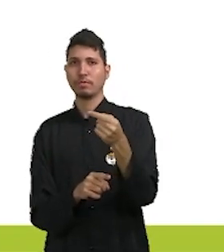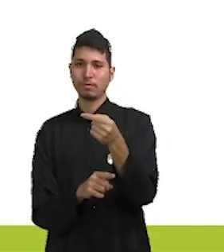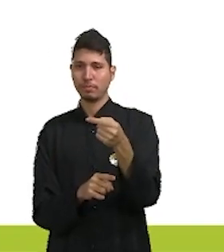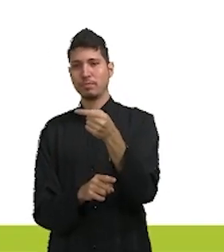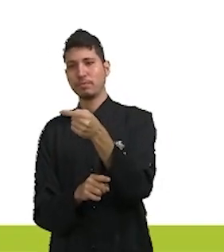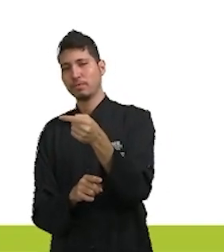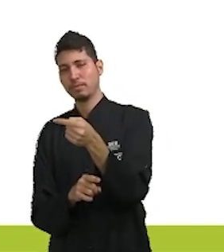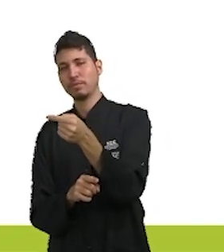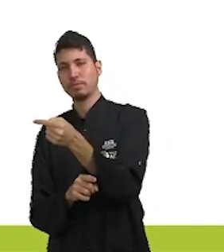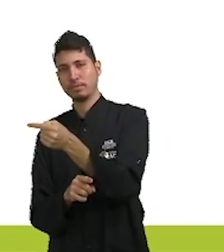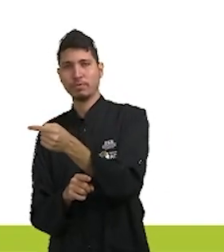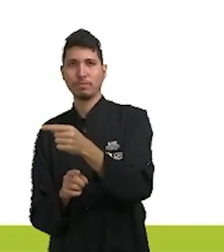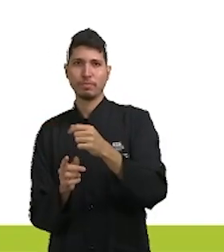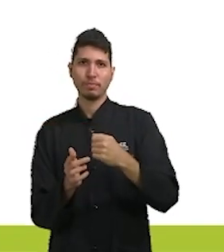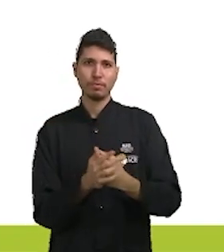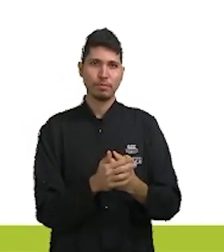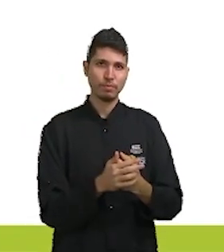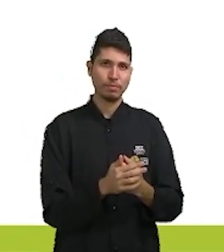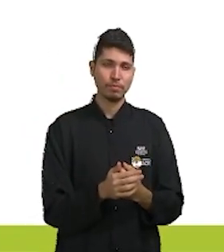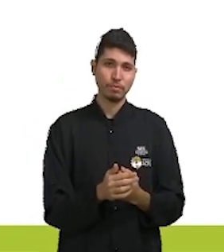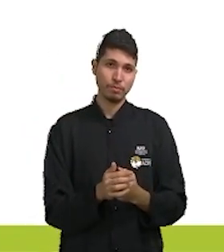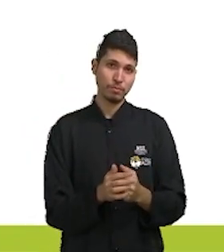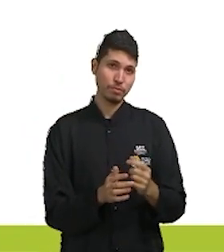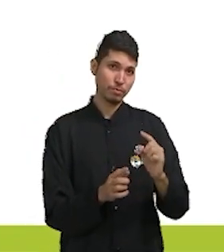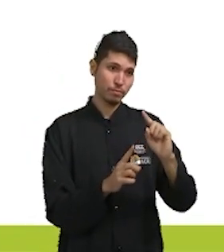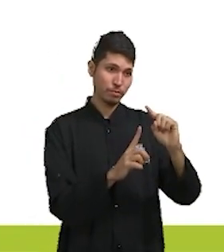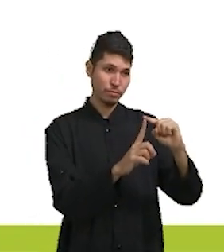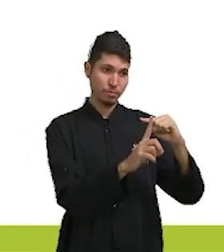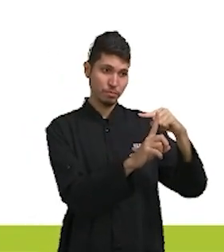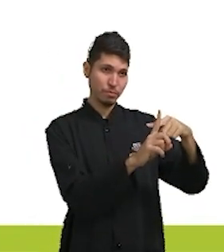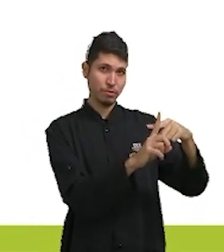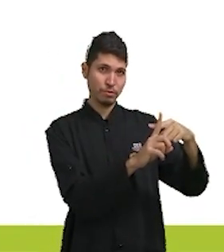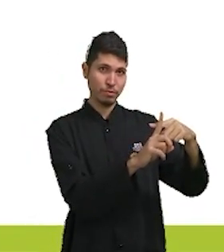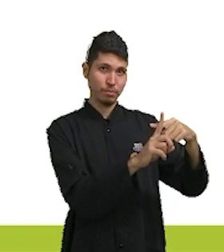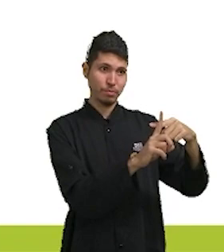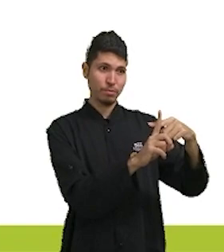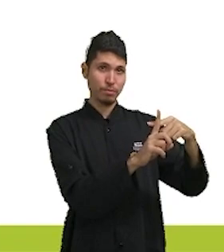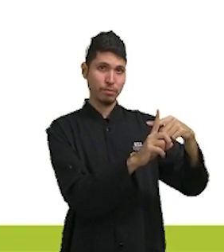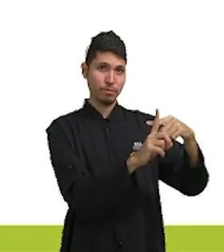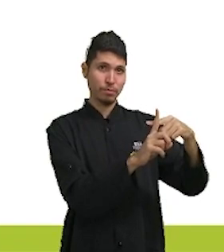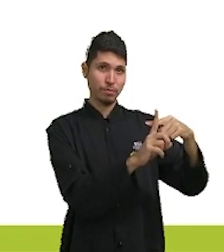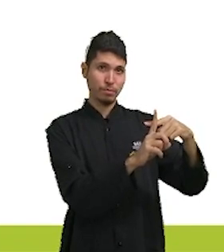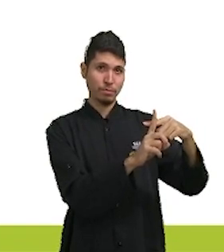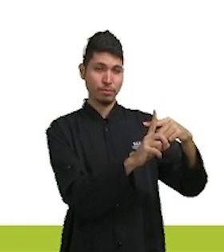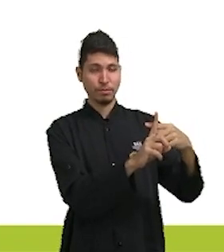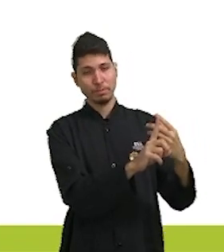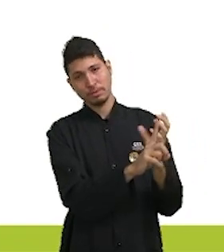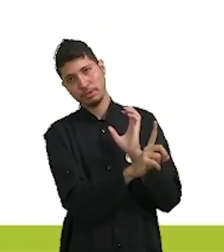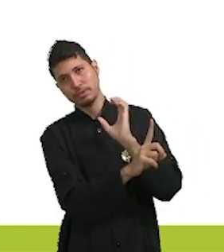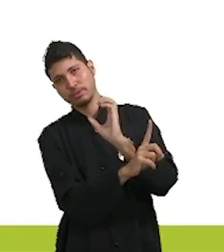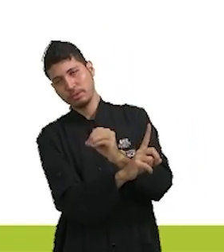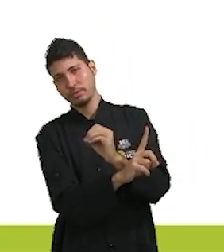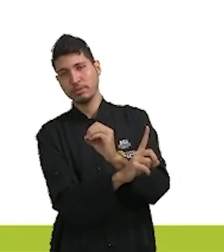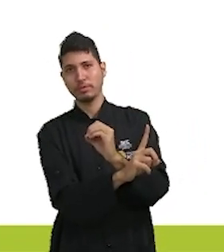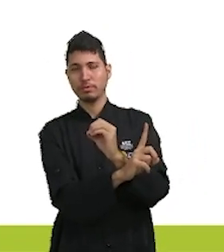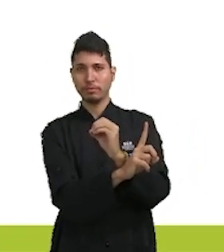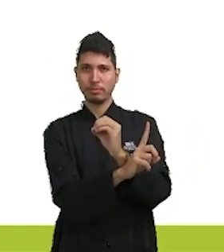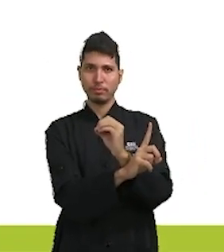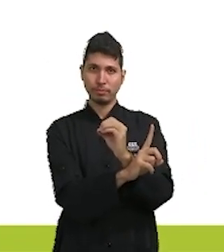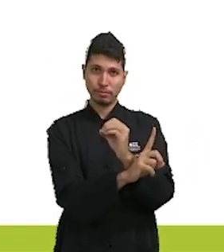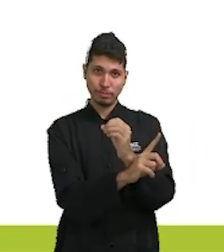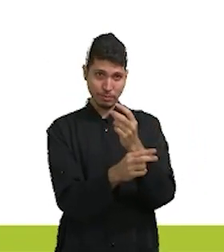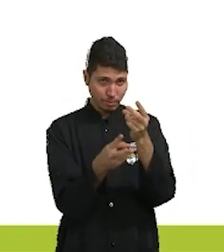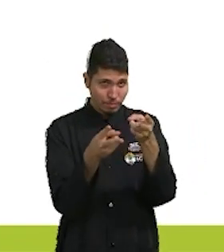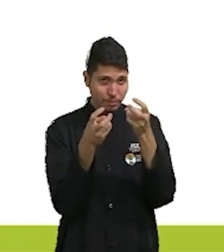mais 2 e foi para 0. Concorda comigo que houve uma diminuição do número de